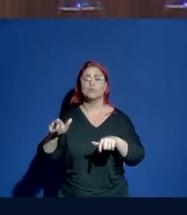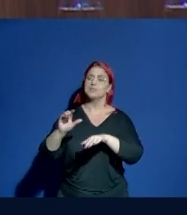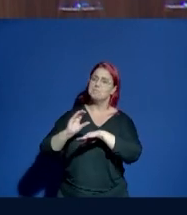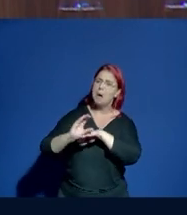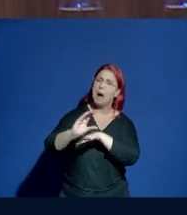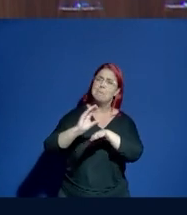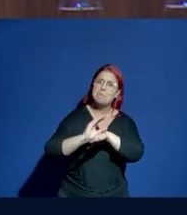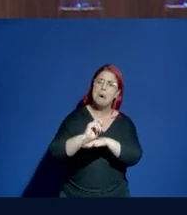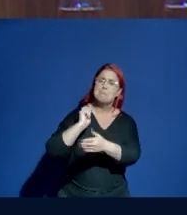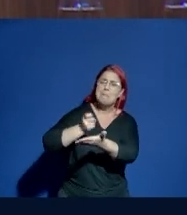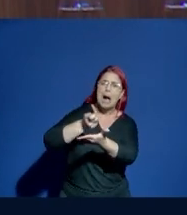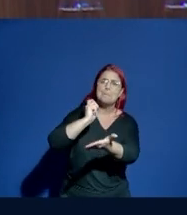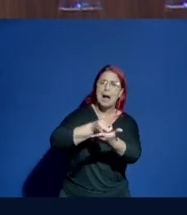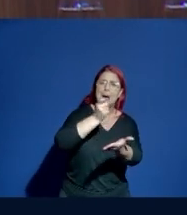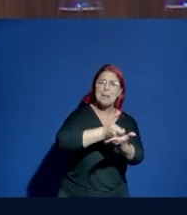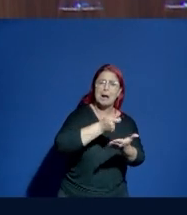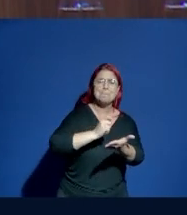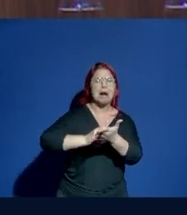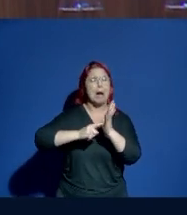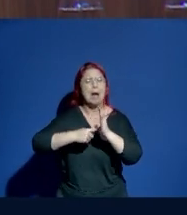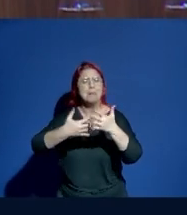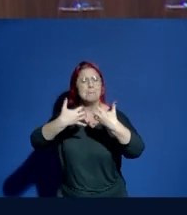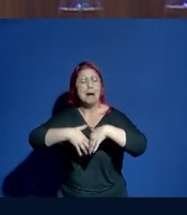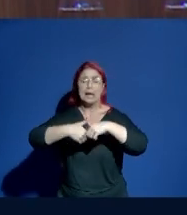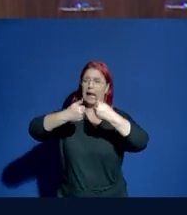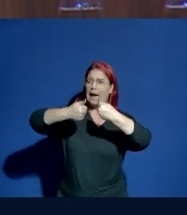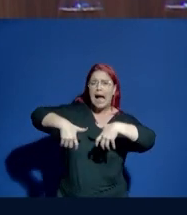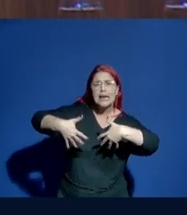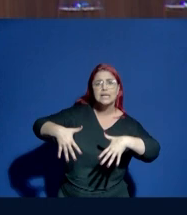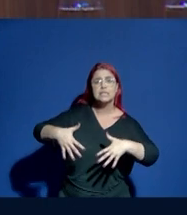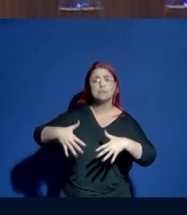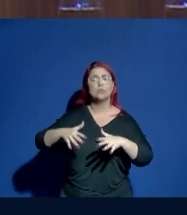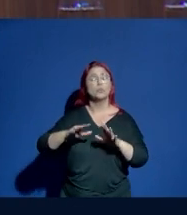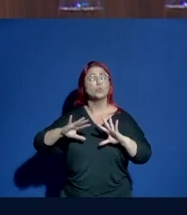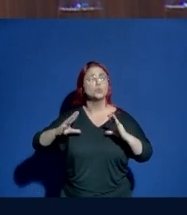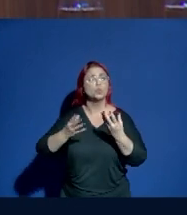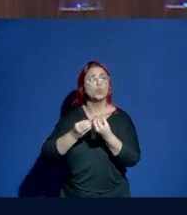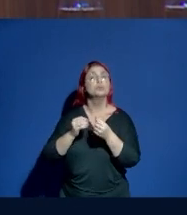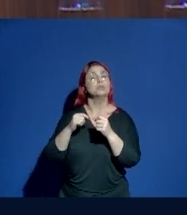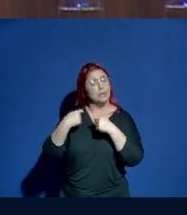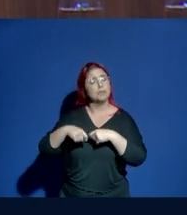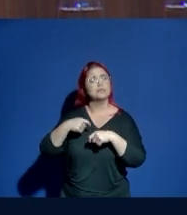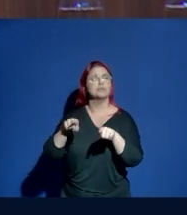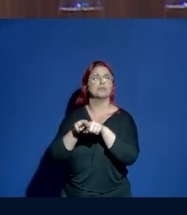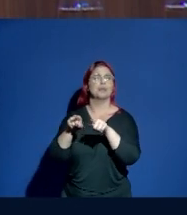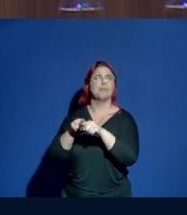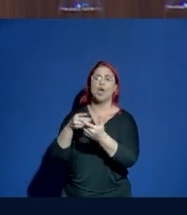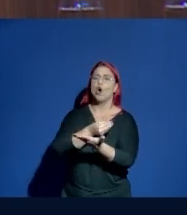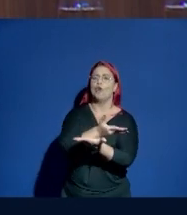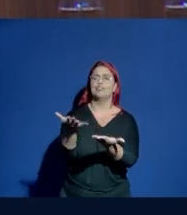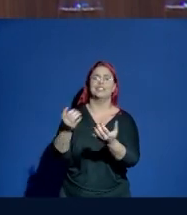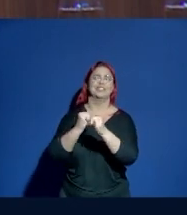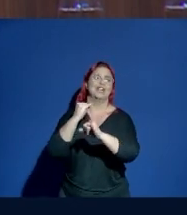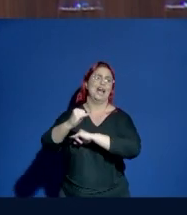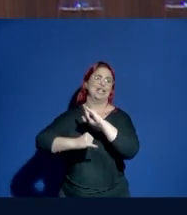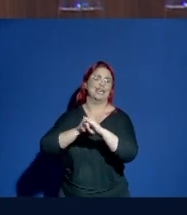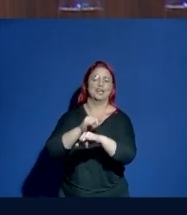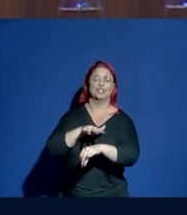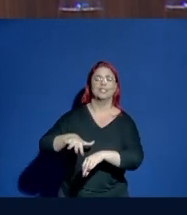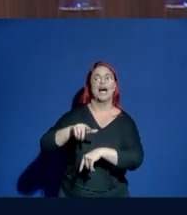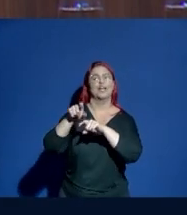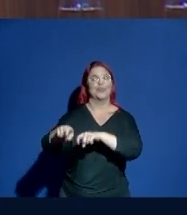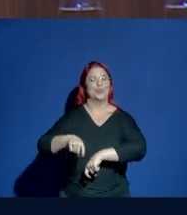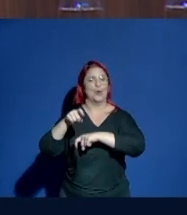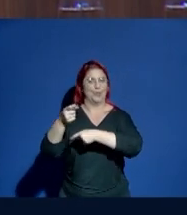de reais em equipamentos que são sofisticadíssimos máquina geradora de dados Então a gente tem que ter muito orgulho no agronegócio a gente tem que realmente